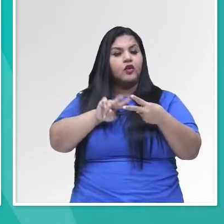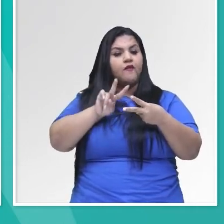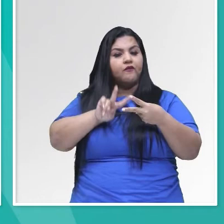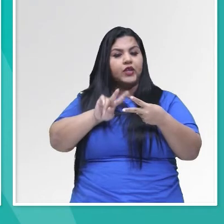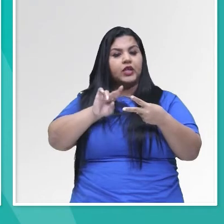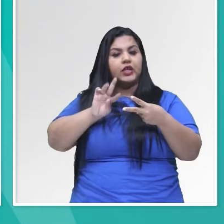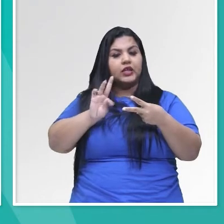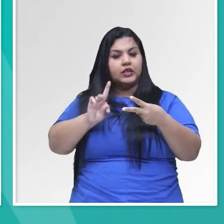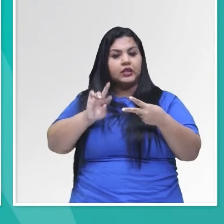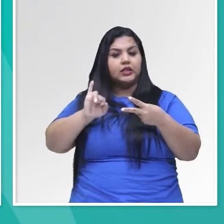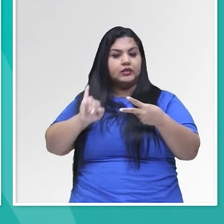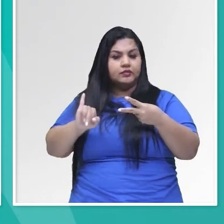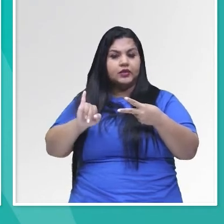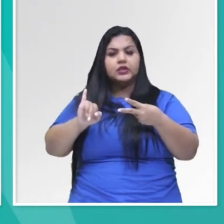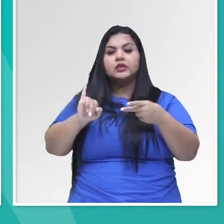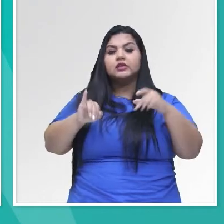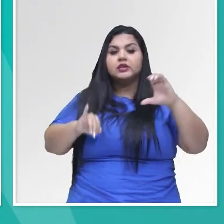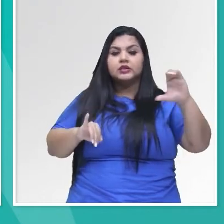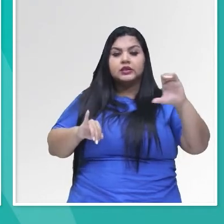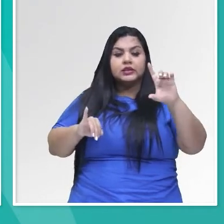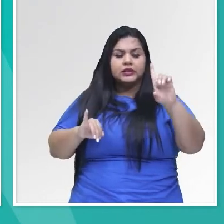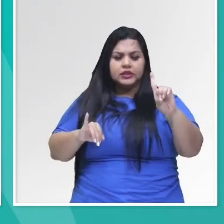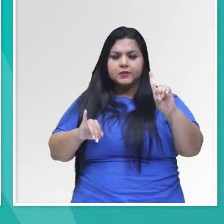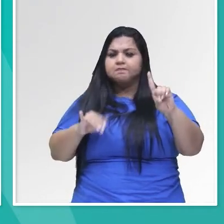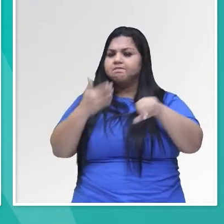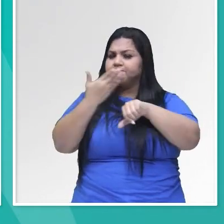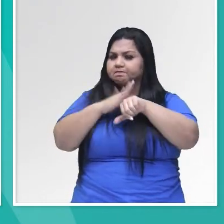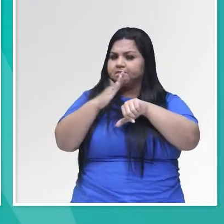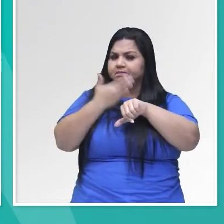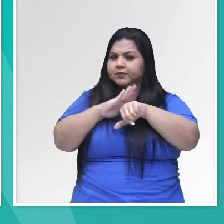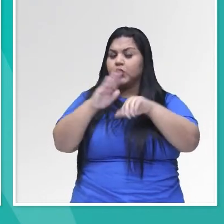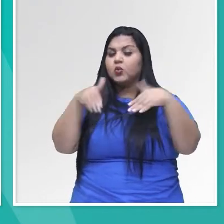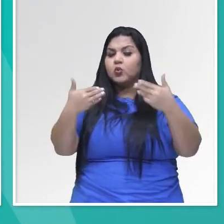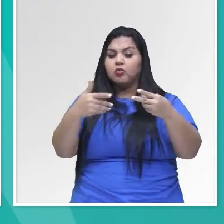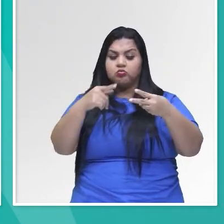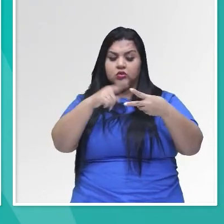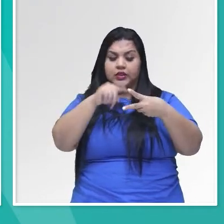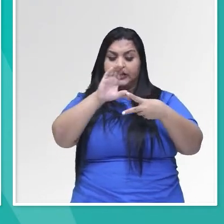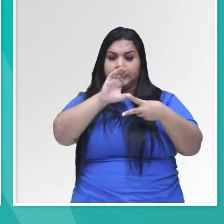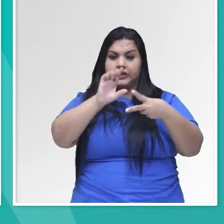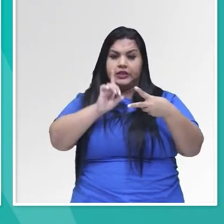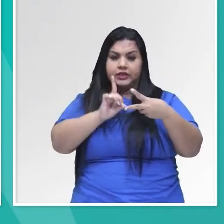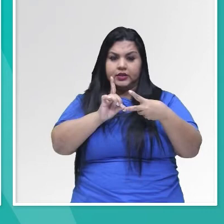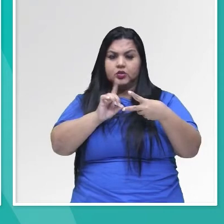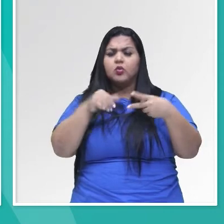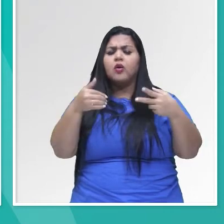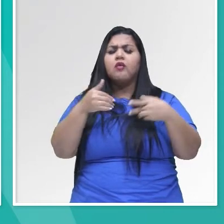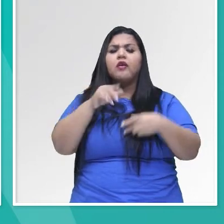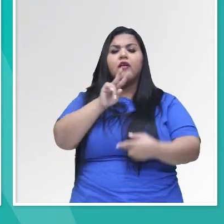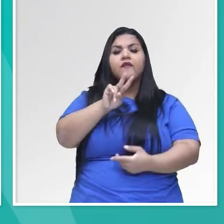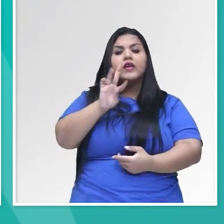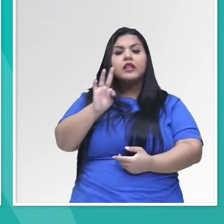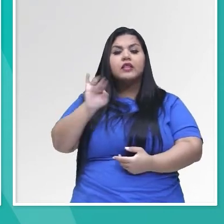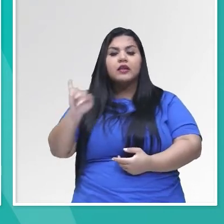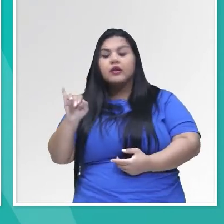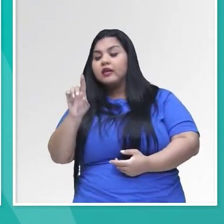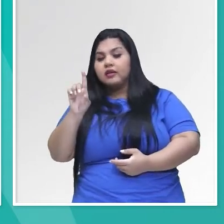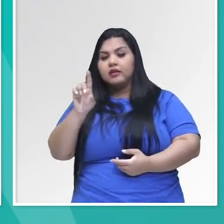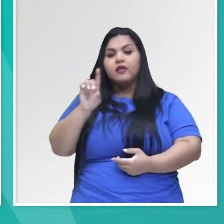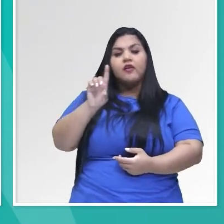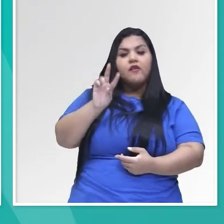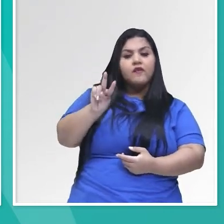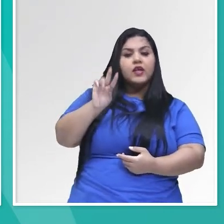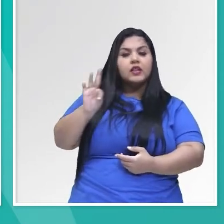ó. Letra C e letra D. Qual dos dois é VTD e qual dos dois é VTI?